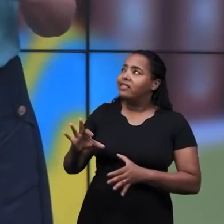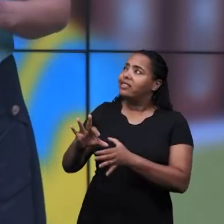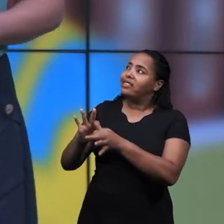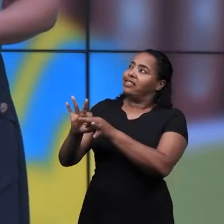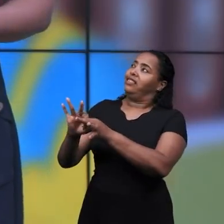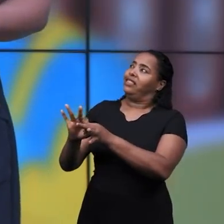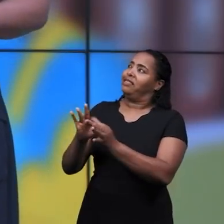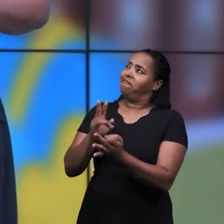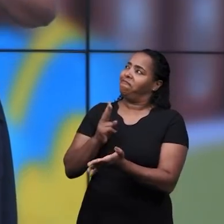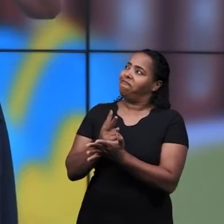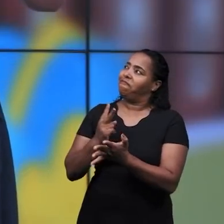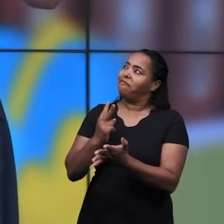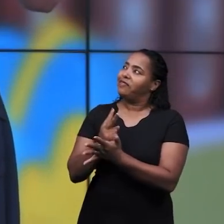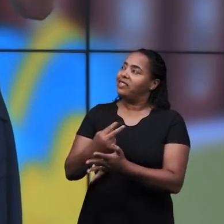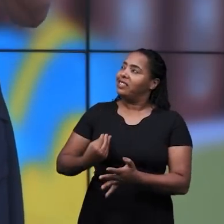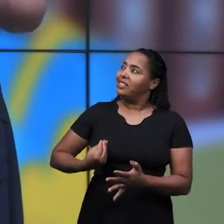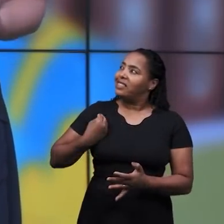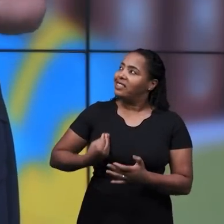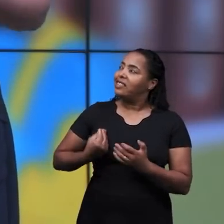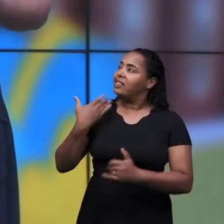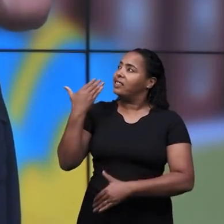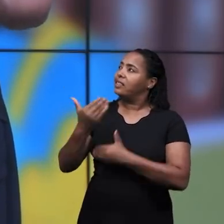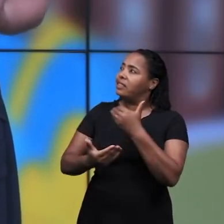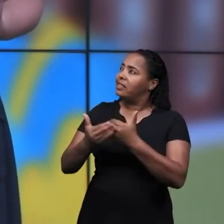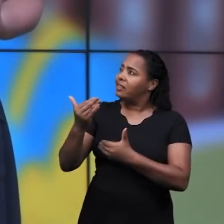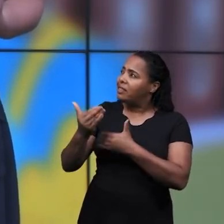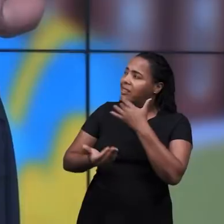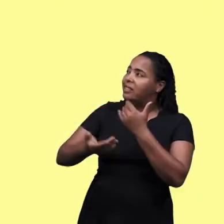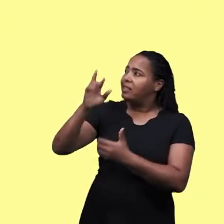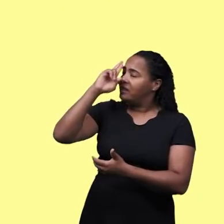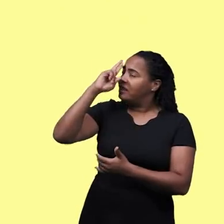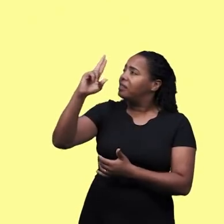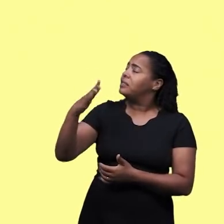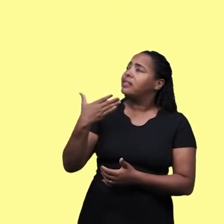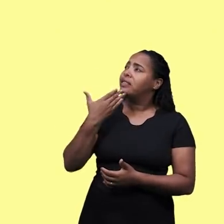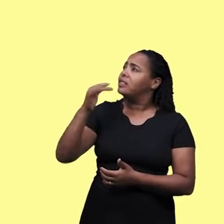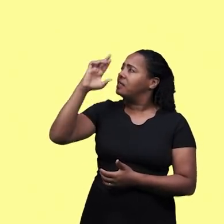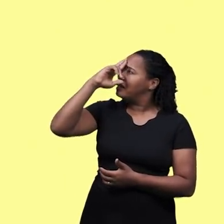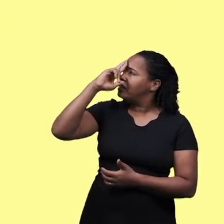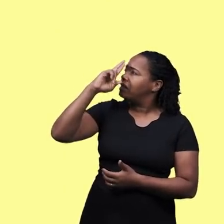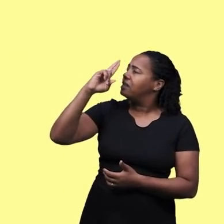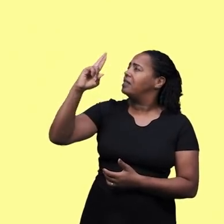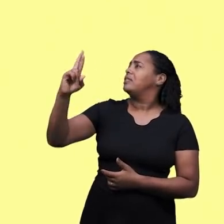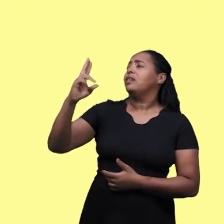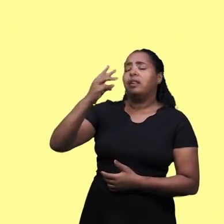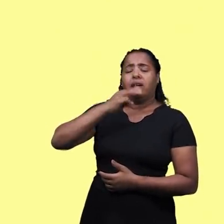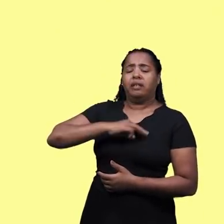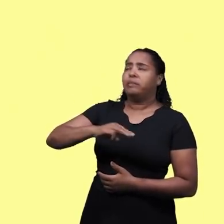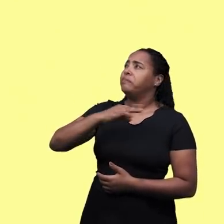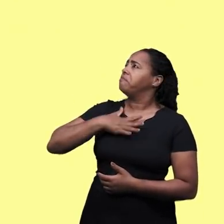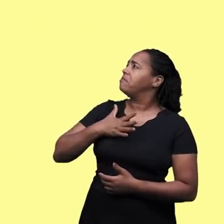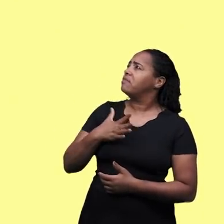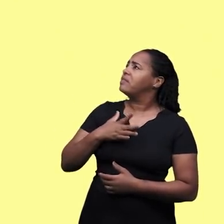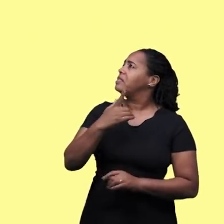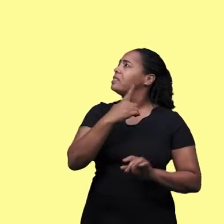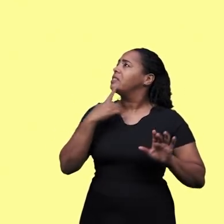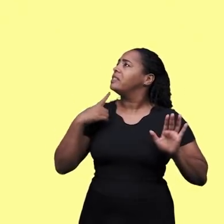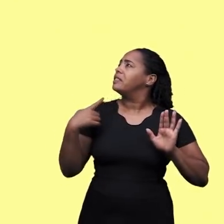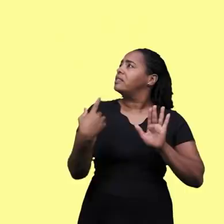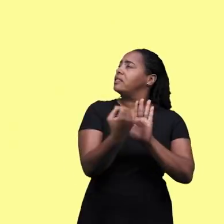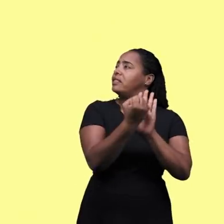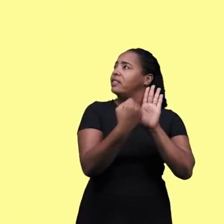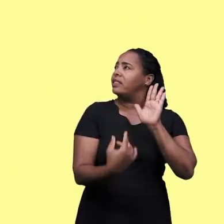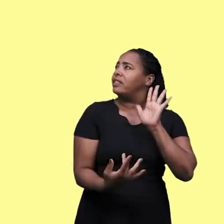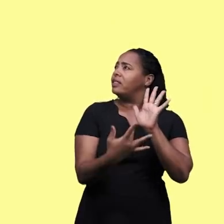comunhão constante, com a vida diante do altar, pedindo ao Senhor que tenha misericórdia, que o sangue de